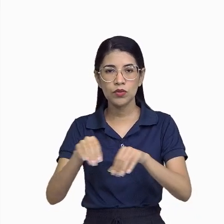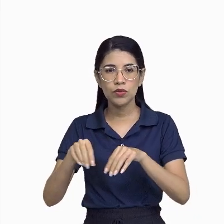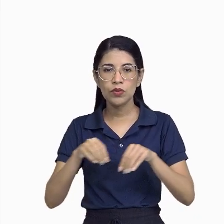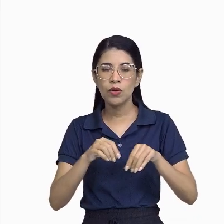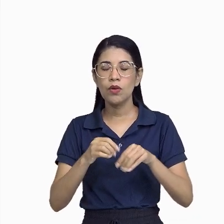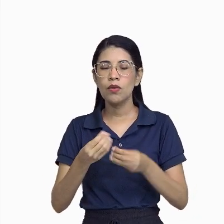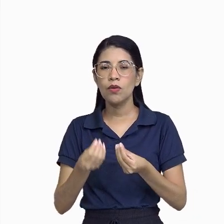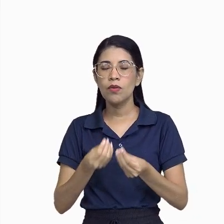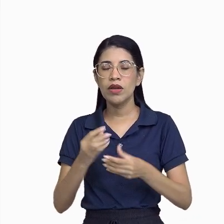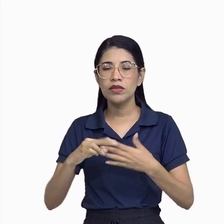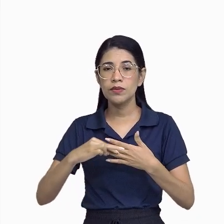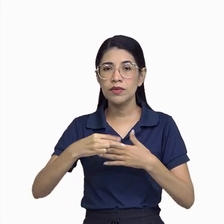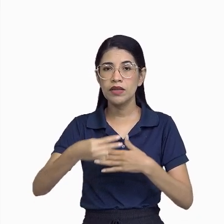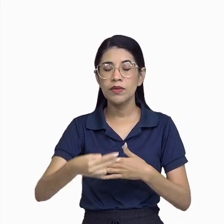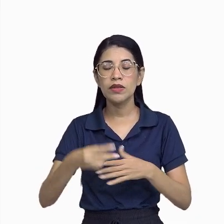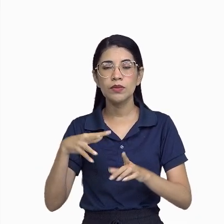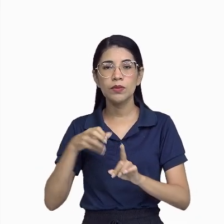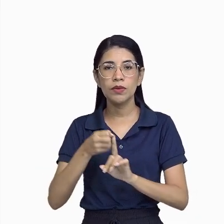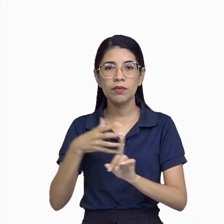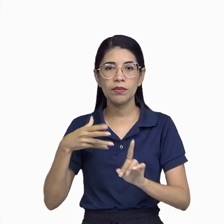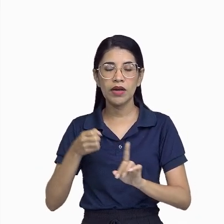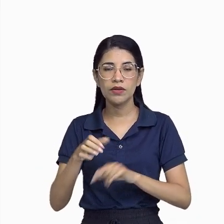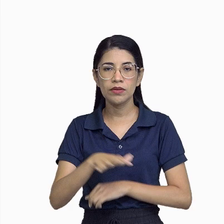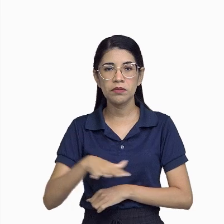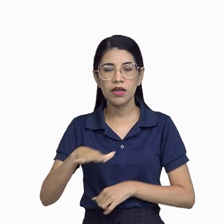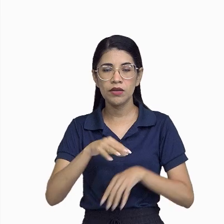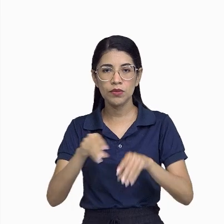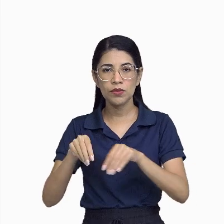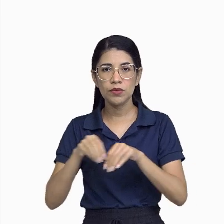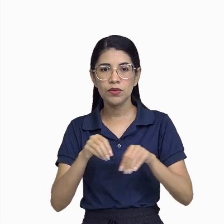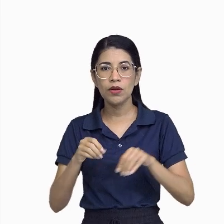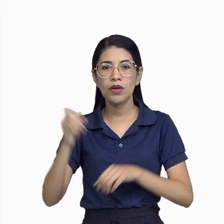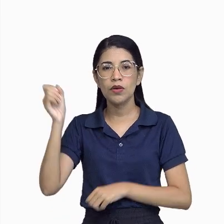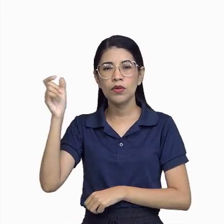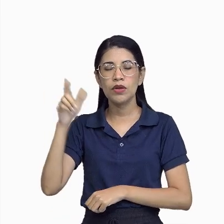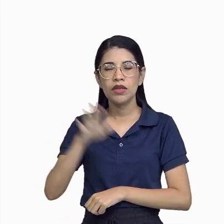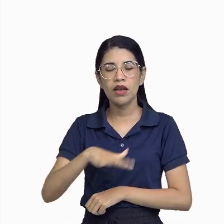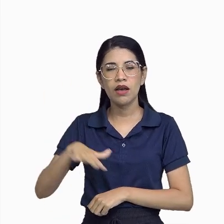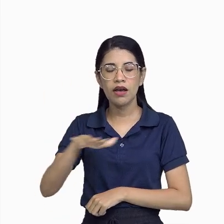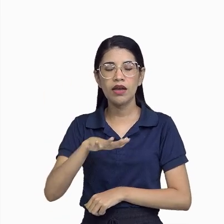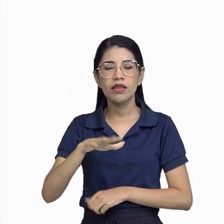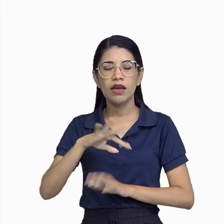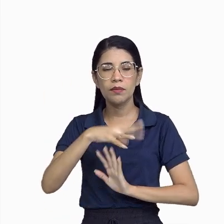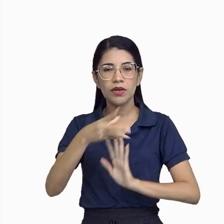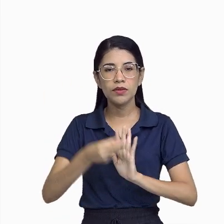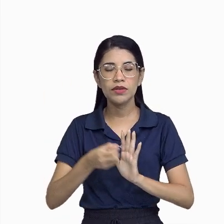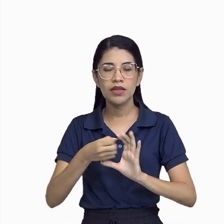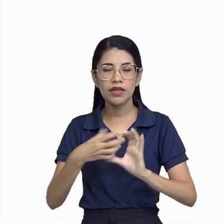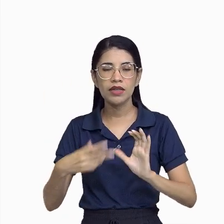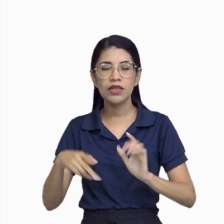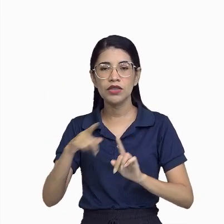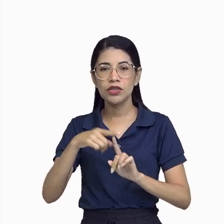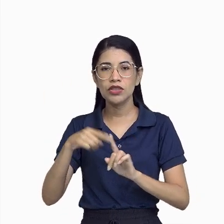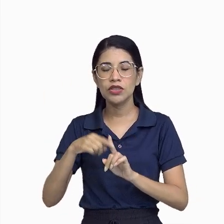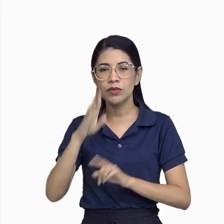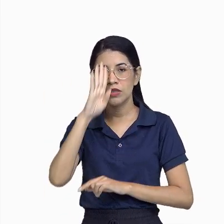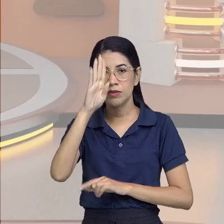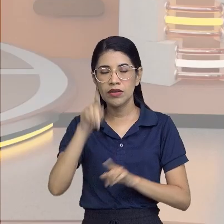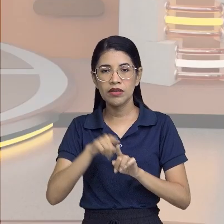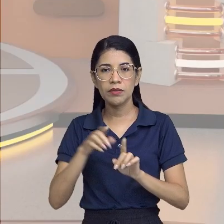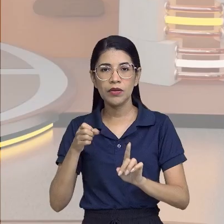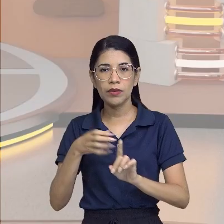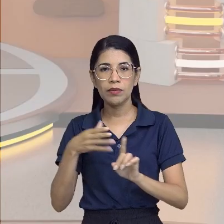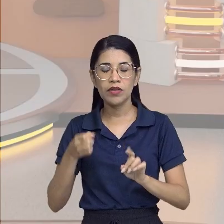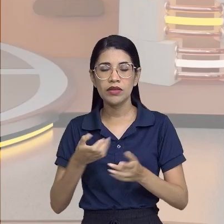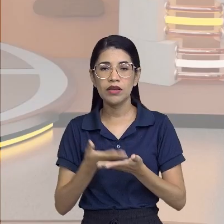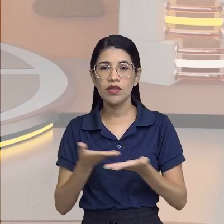causas e consequências do impacto ambiental no solo, solo da Amazônia, características, principais tipos e impactos. Nessa